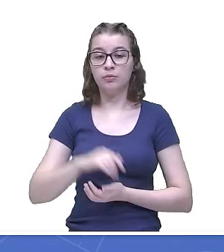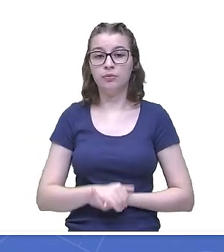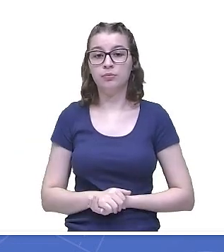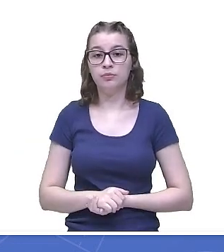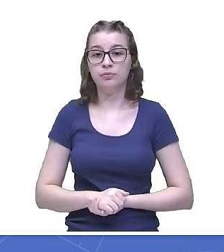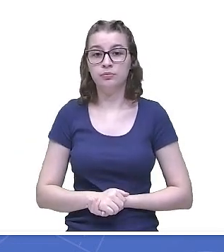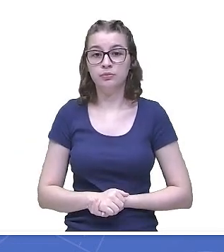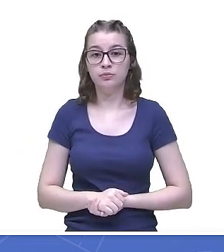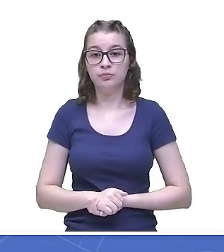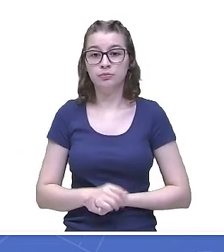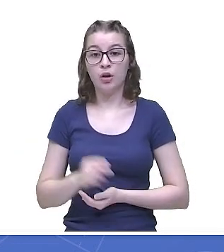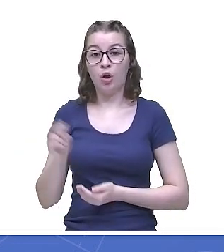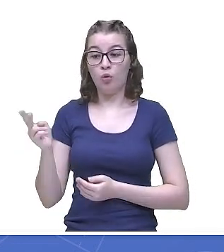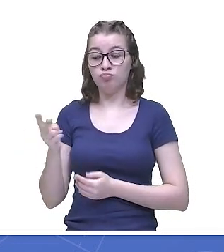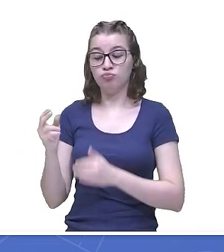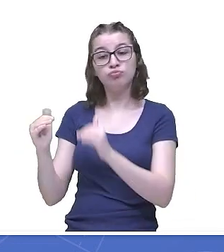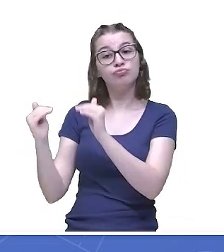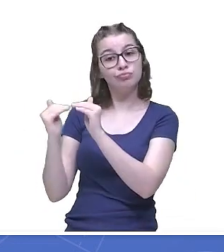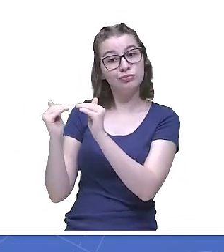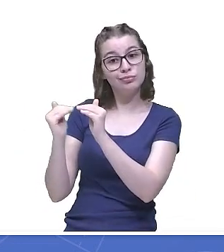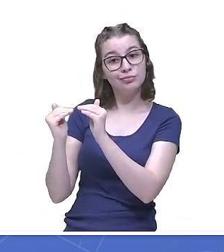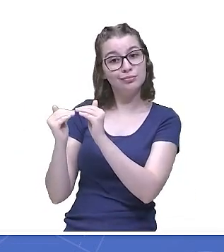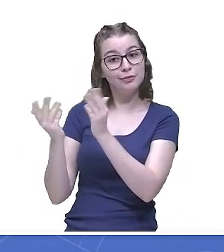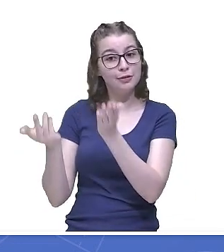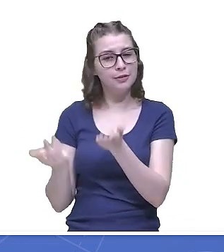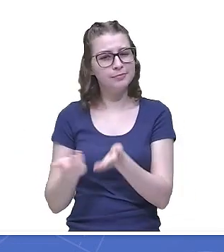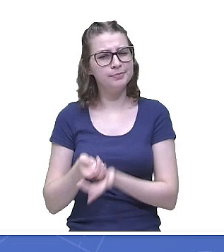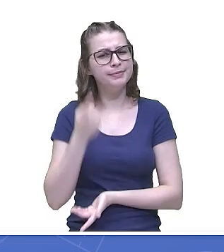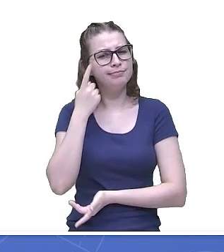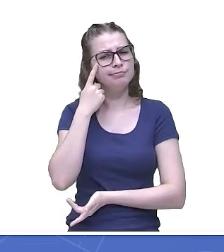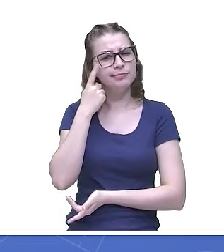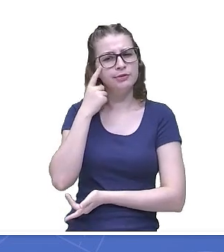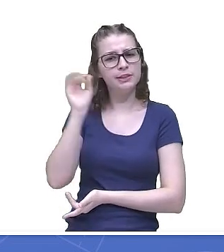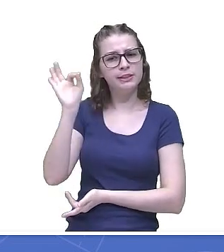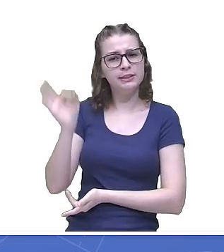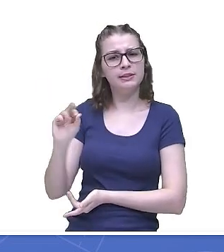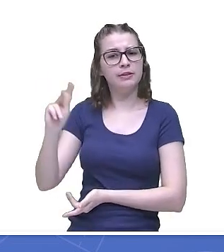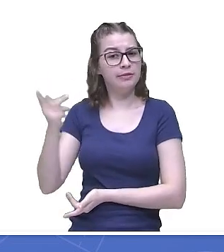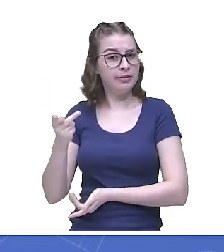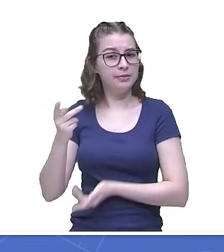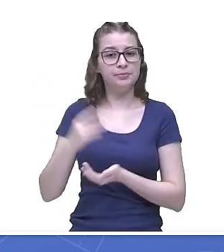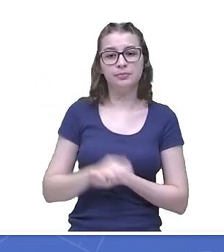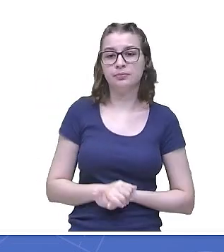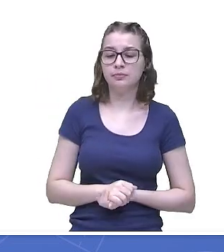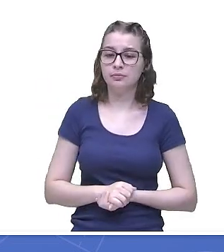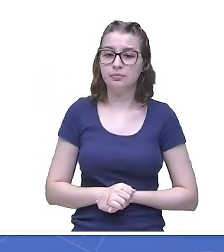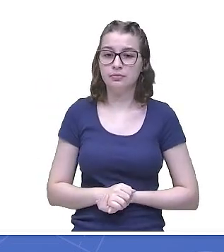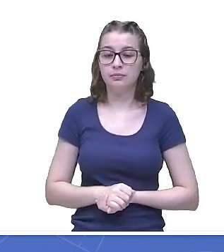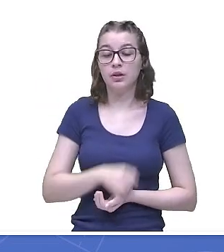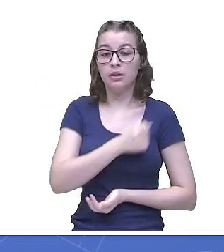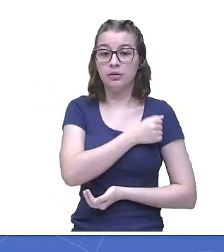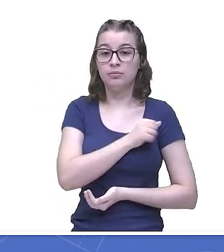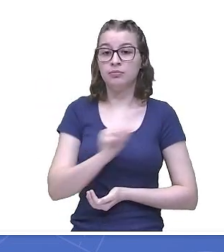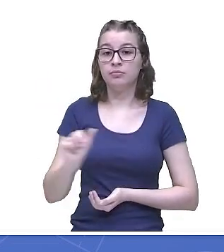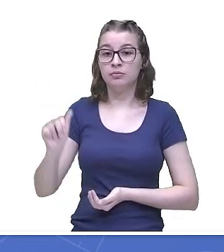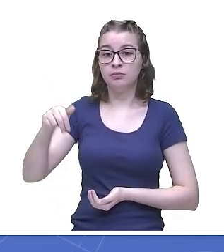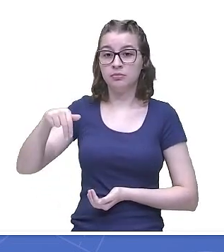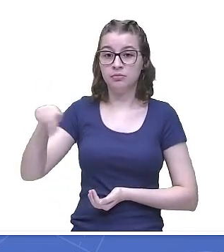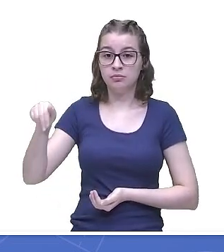estão concordando. Vamos ver se eles estão corretos. A Anne Beatriz diz que a questão 2 é a letra